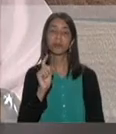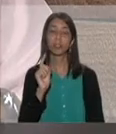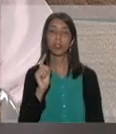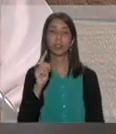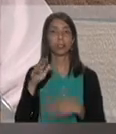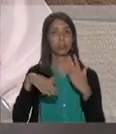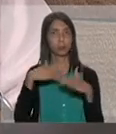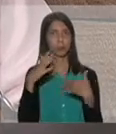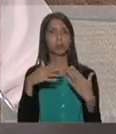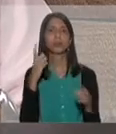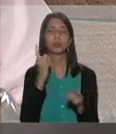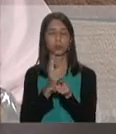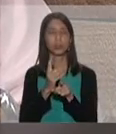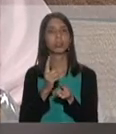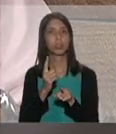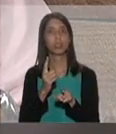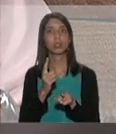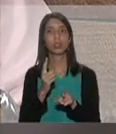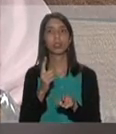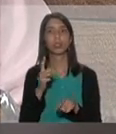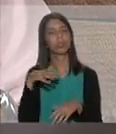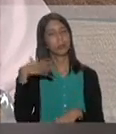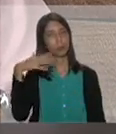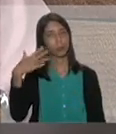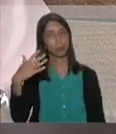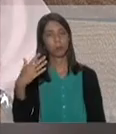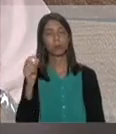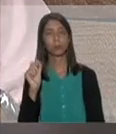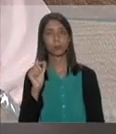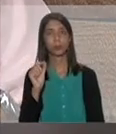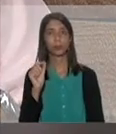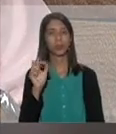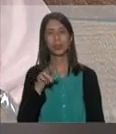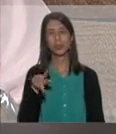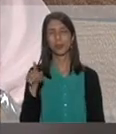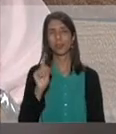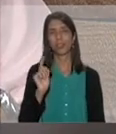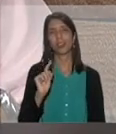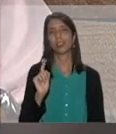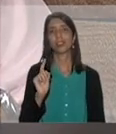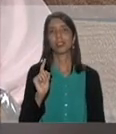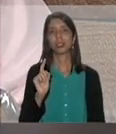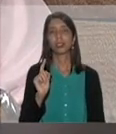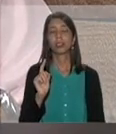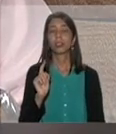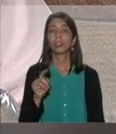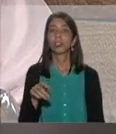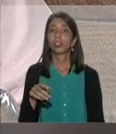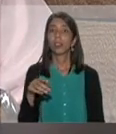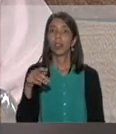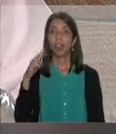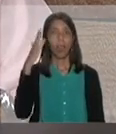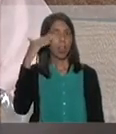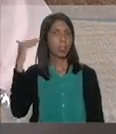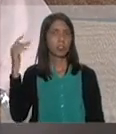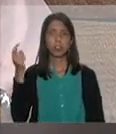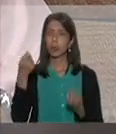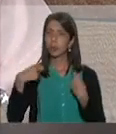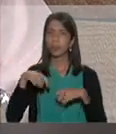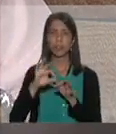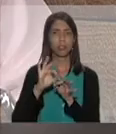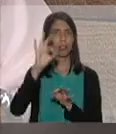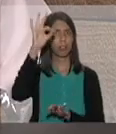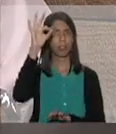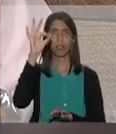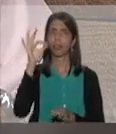pelo contrário. Quer dizer, depois eu descobri, muito mais tarde, que não era bem isso, né? O artista